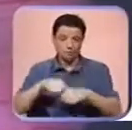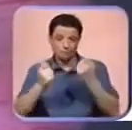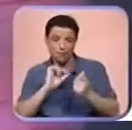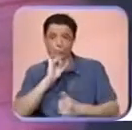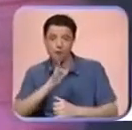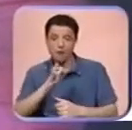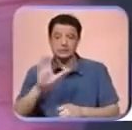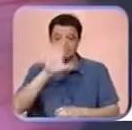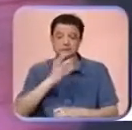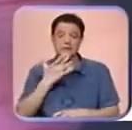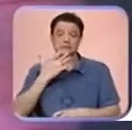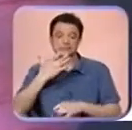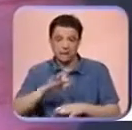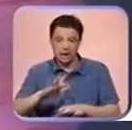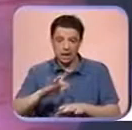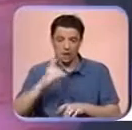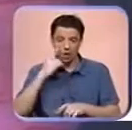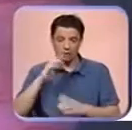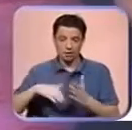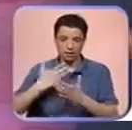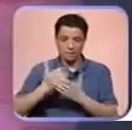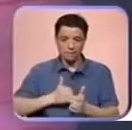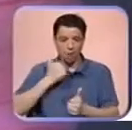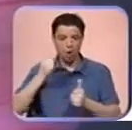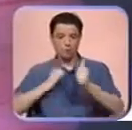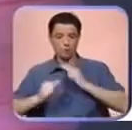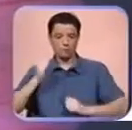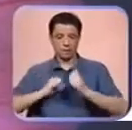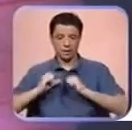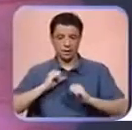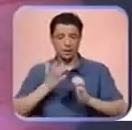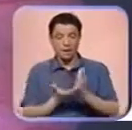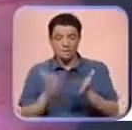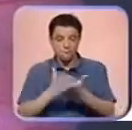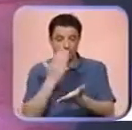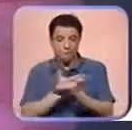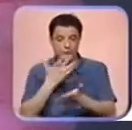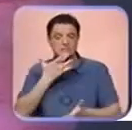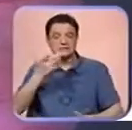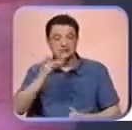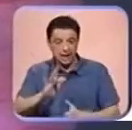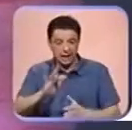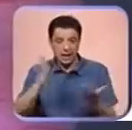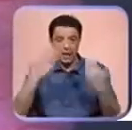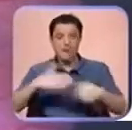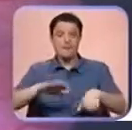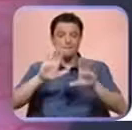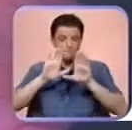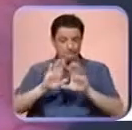houver uma hemorragia do olho, aí o doente vai melhorar por ser operado, porque pode tirar o sangue, mas basicamente é preciso sempre manter o